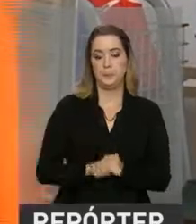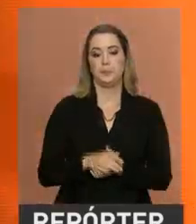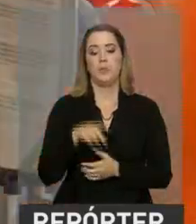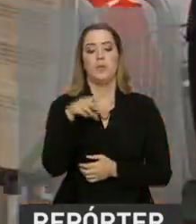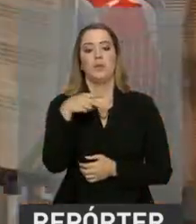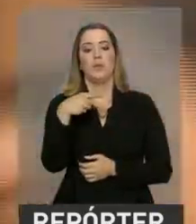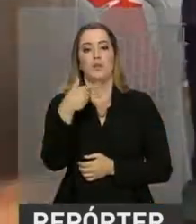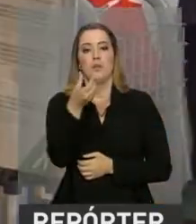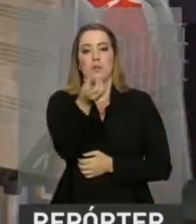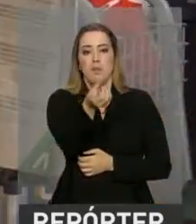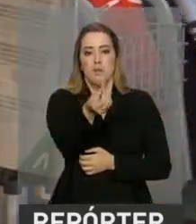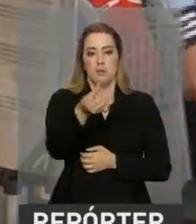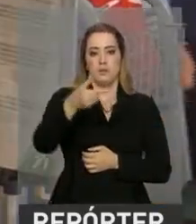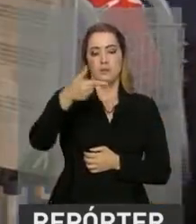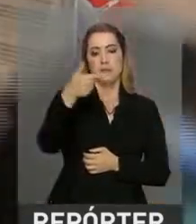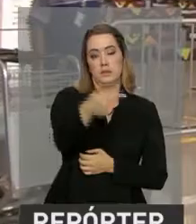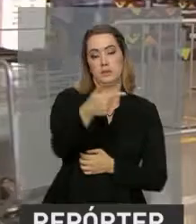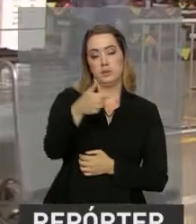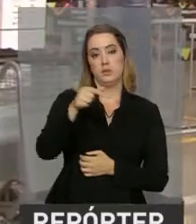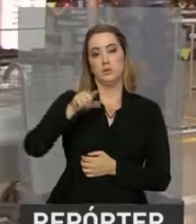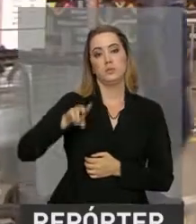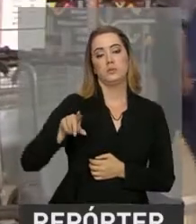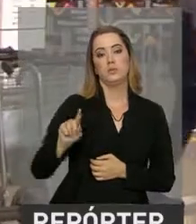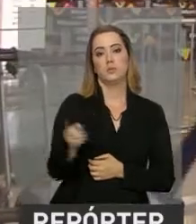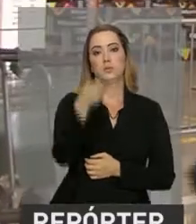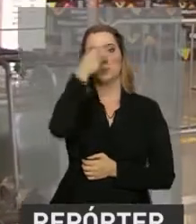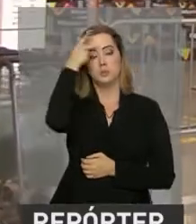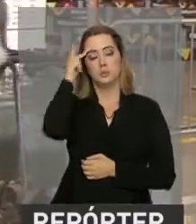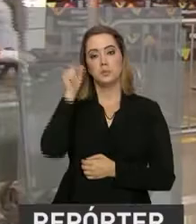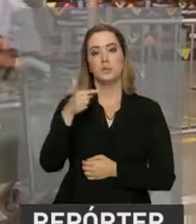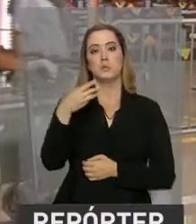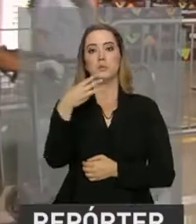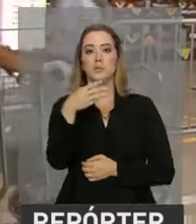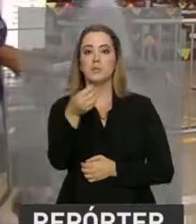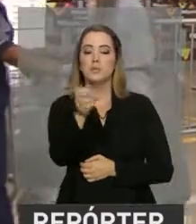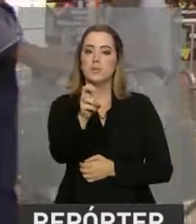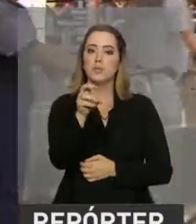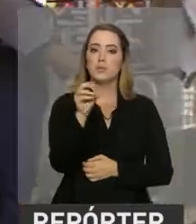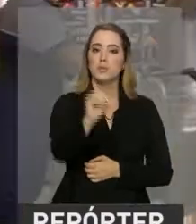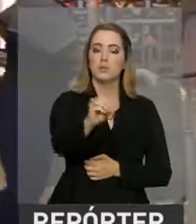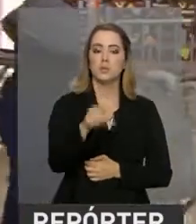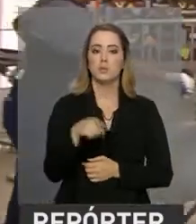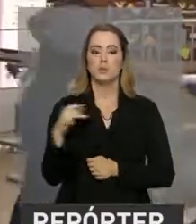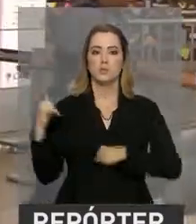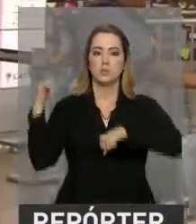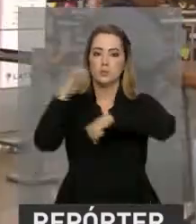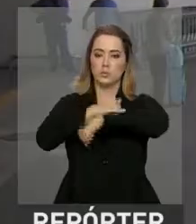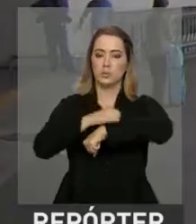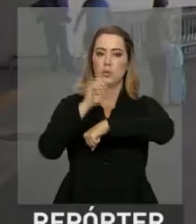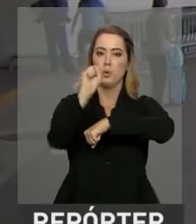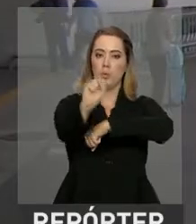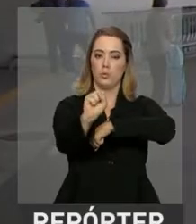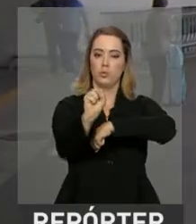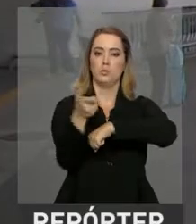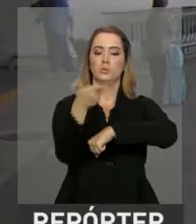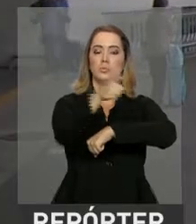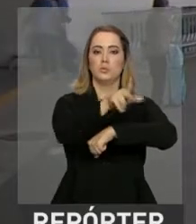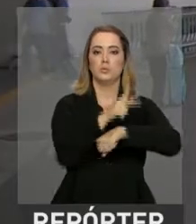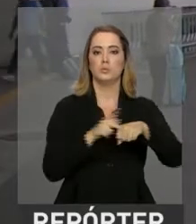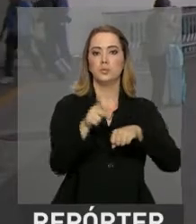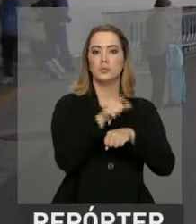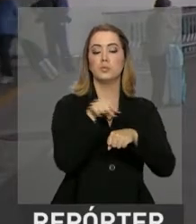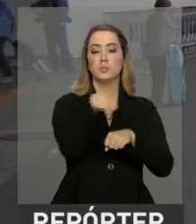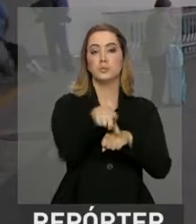Cerca de 62 mil passageiros, 350 voos sendo 8 fretados para o exterior. Essa é a previsão